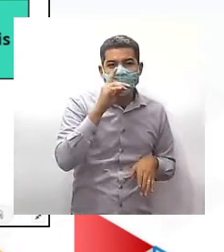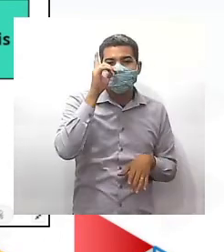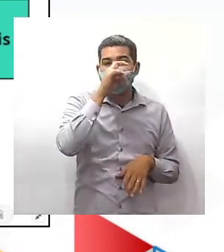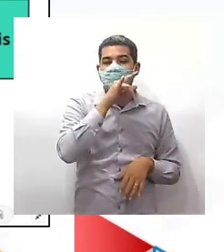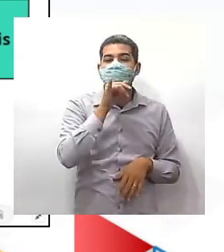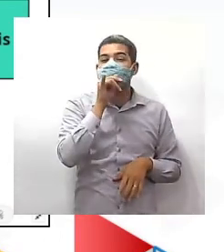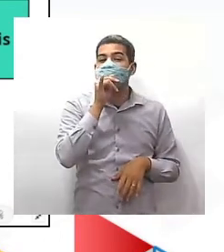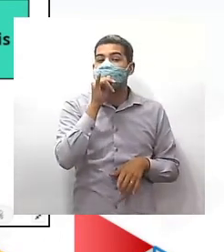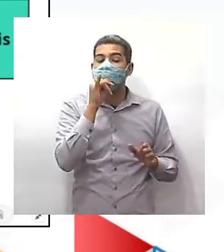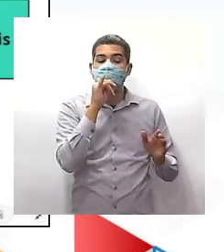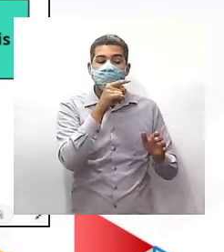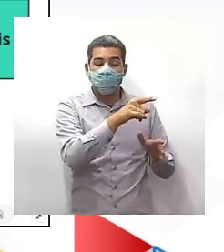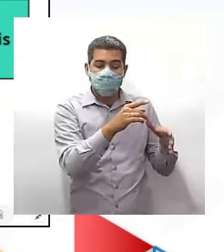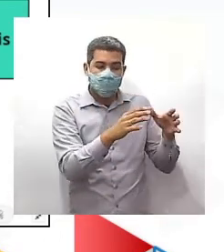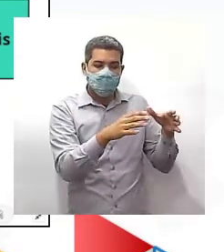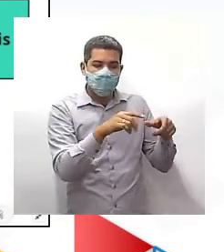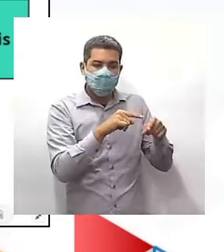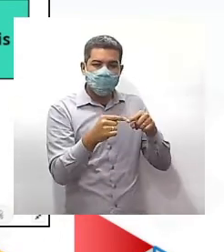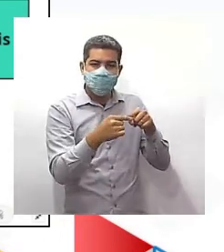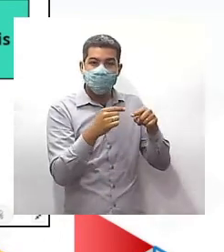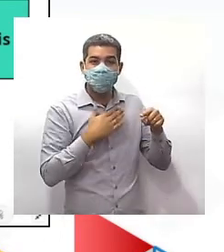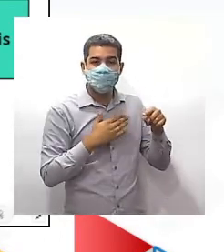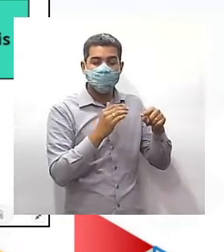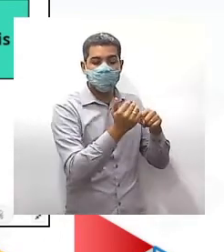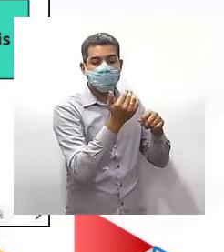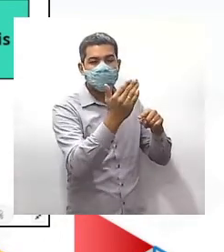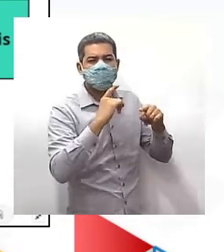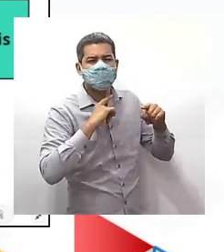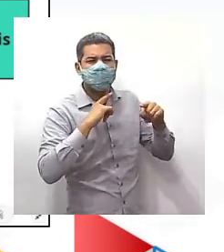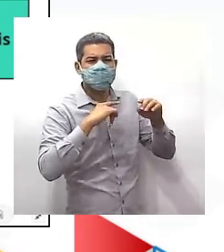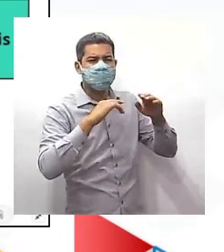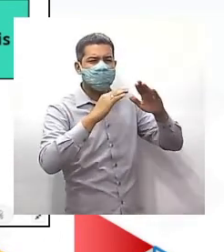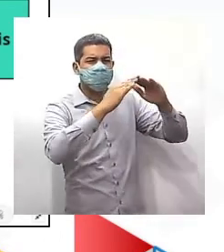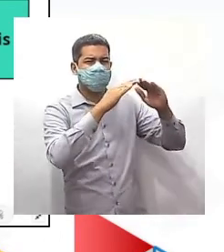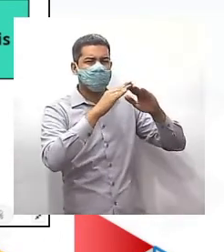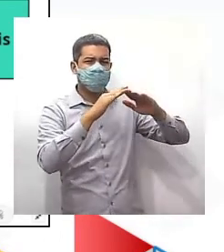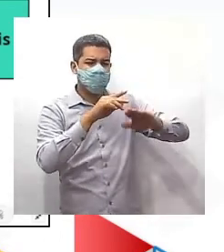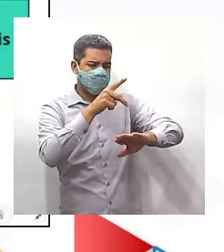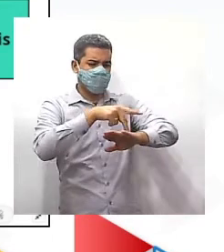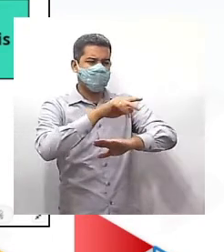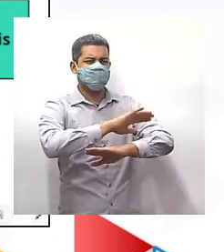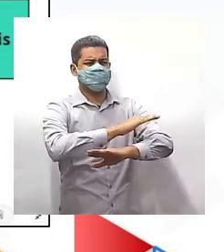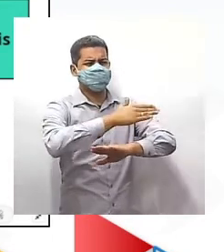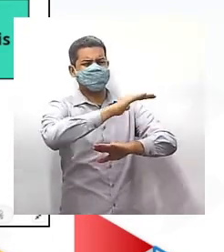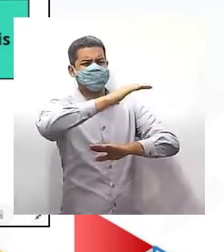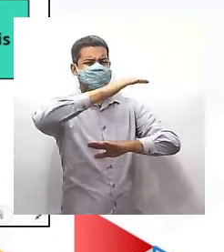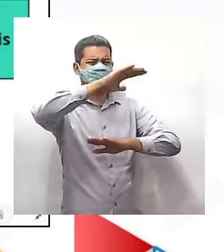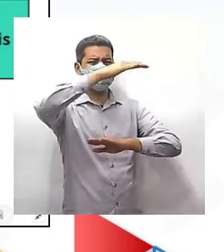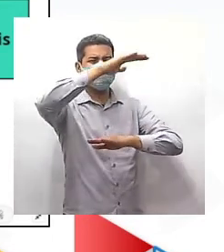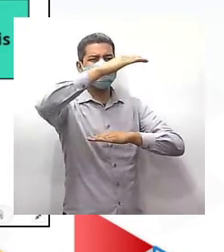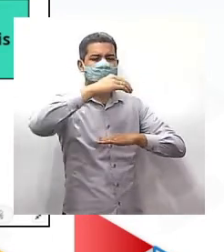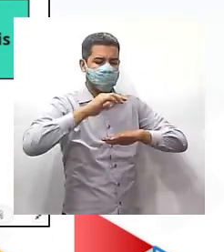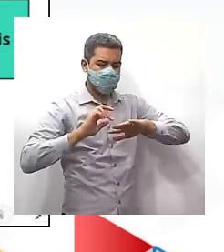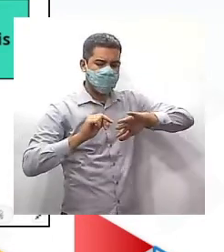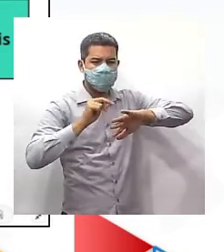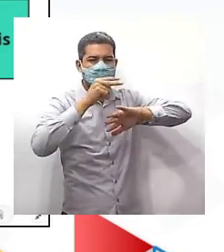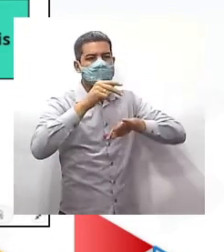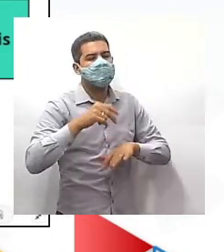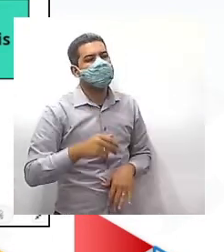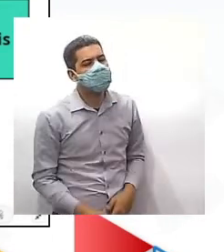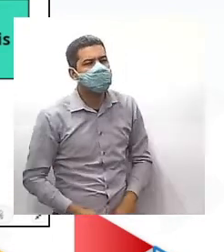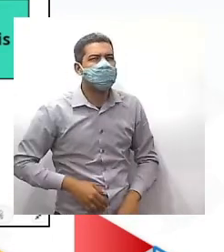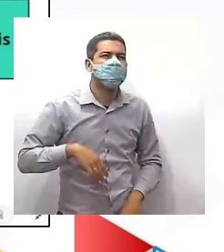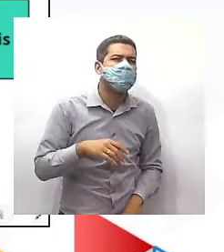uma comunidade onde as casas são morros, escadarias, olha o trabalho que eu vou ter de ir